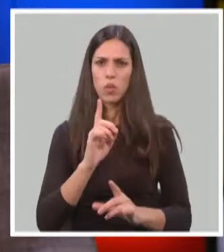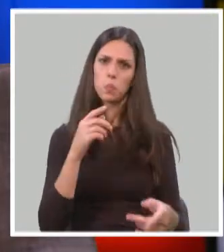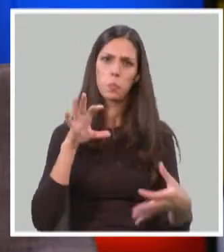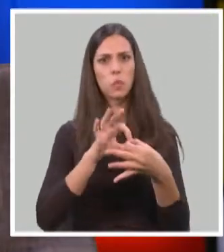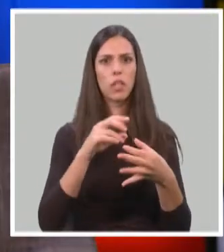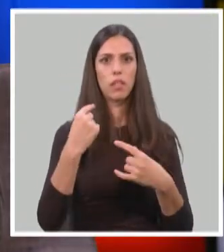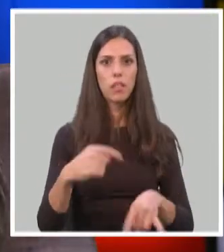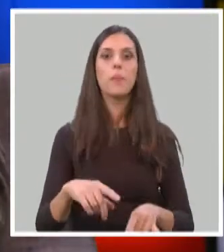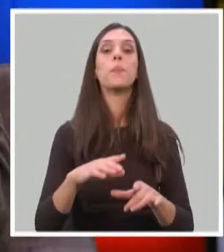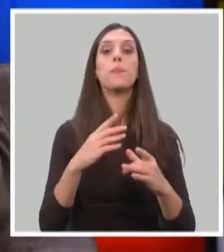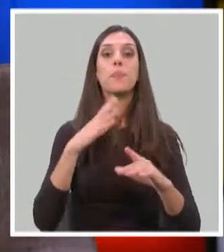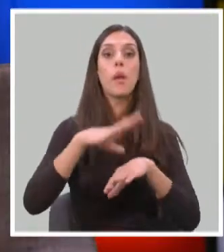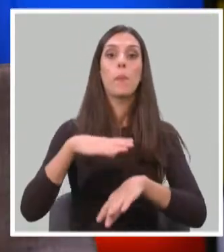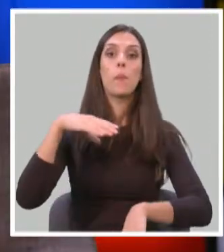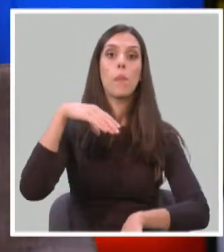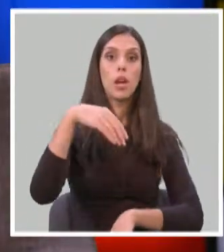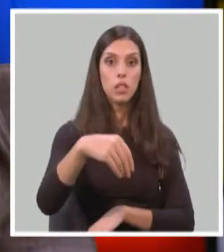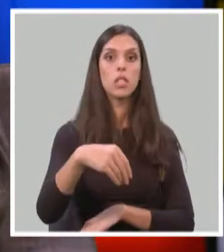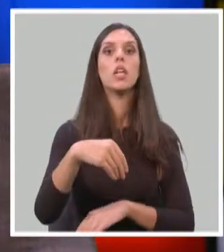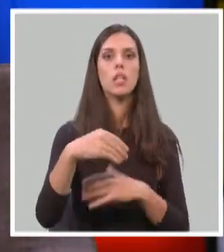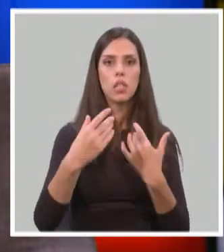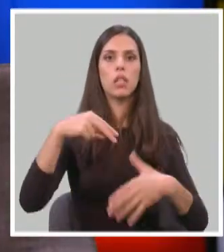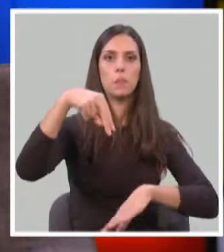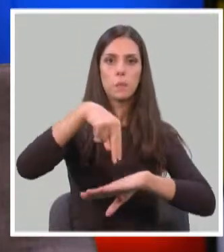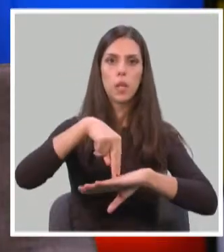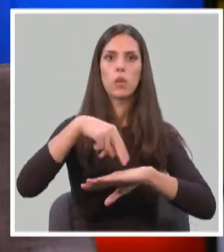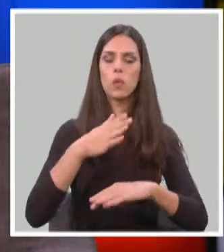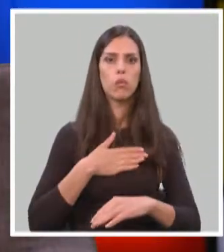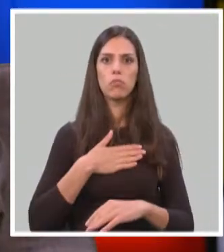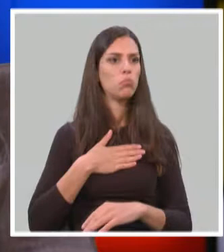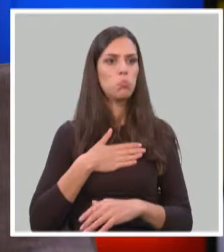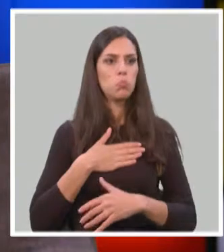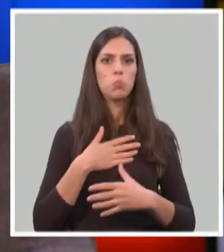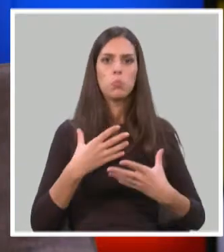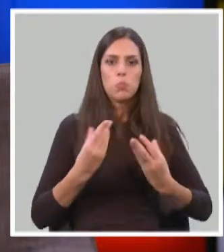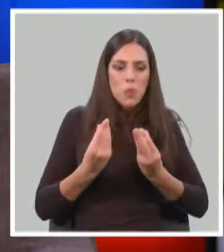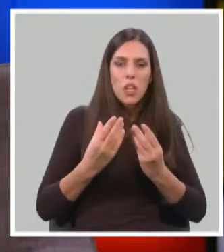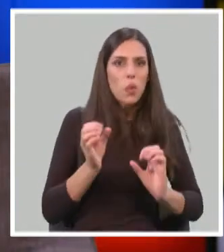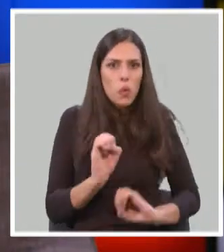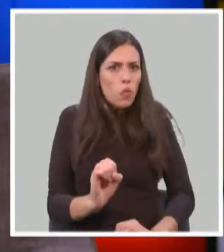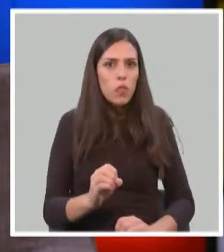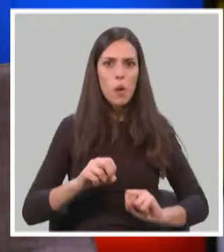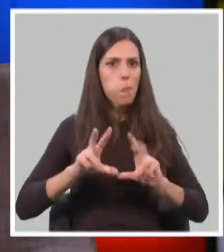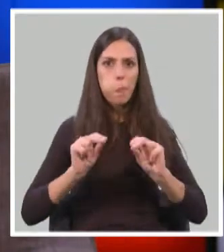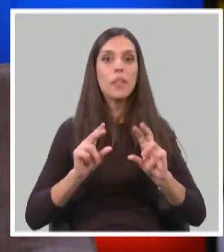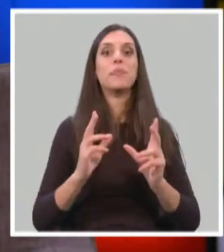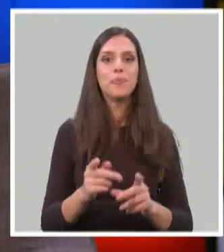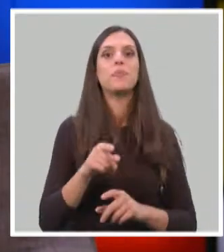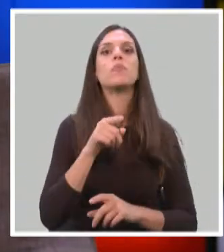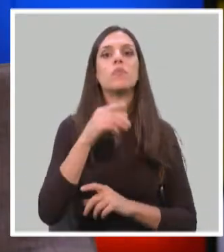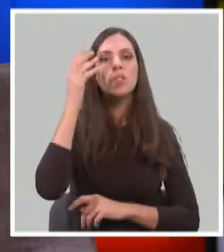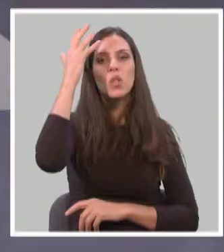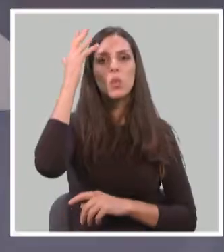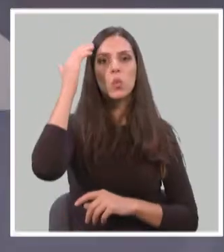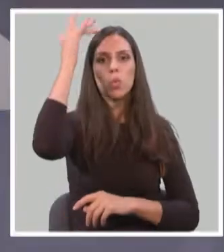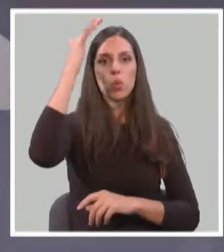porque depois, mais tarde, quando voltei a fazer palco, já não tinha medo. E tendo o sonho de ser